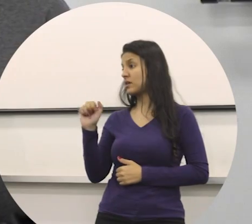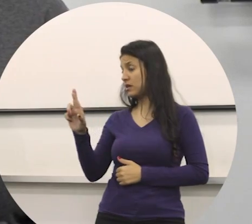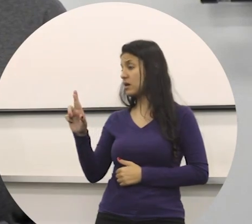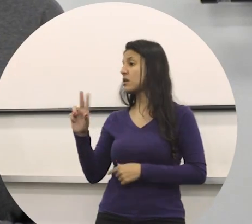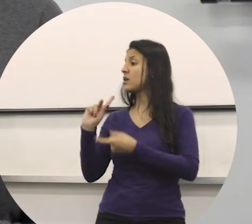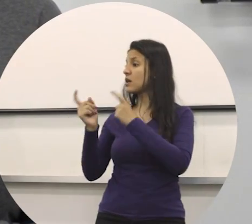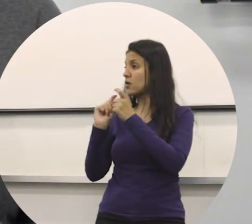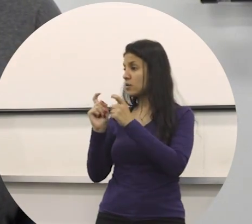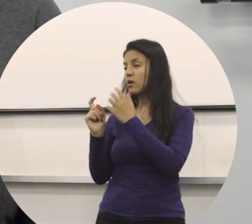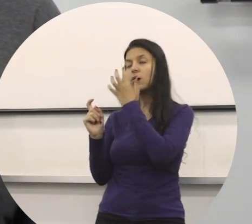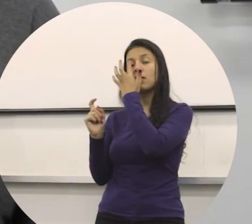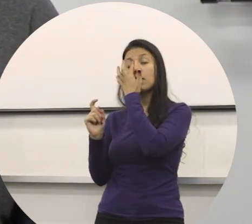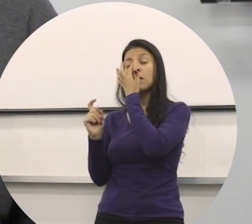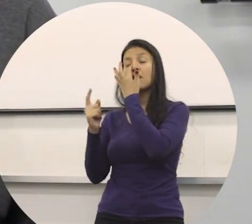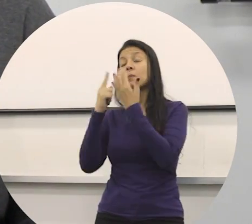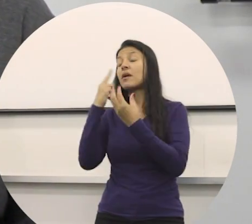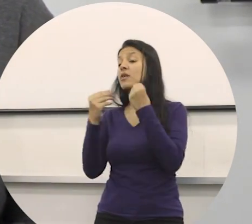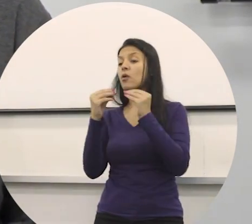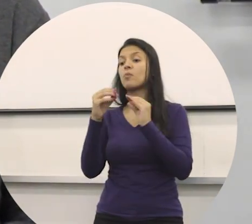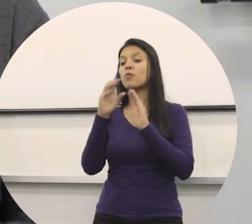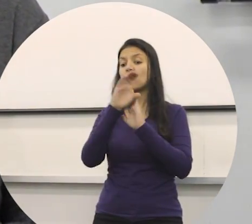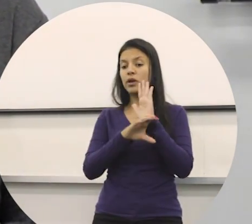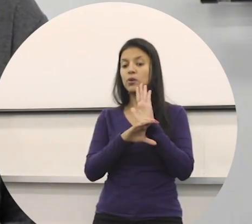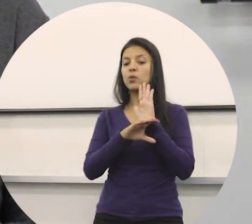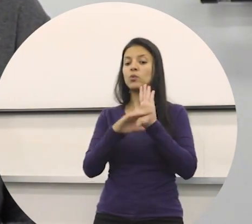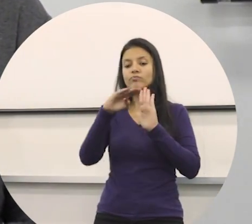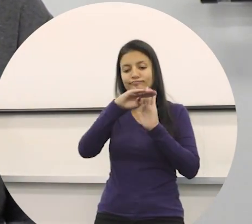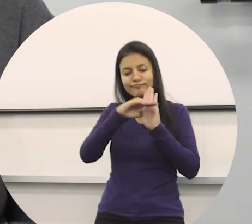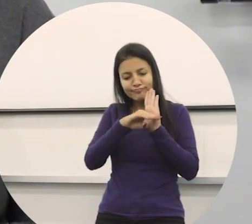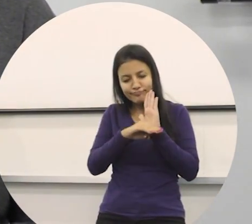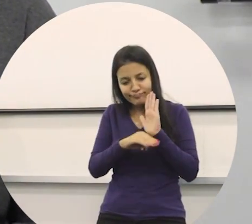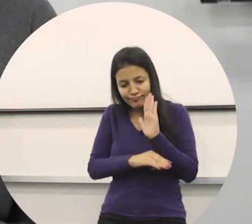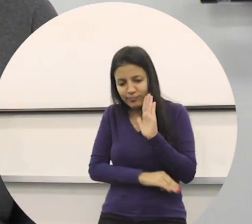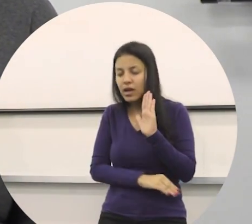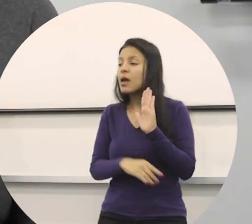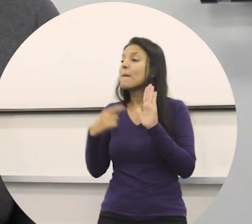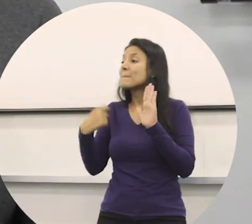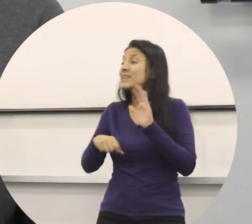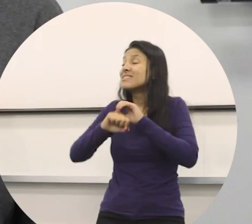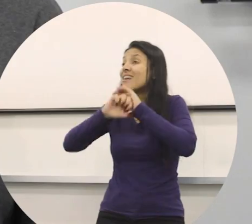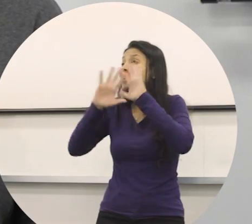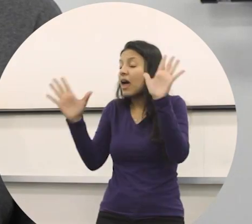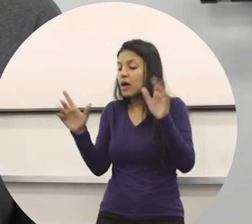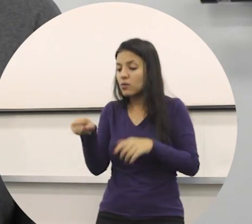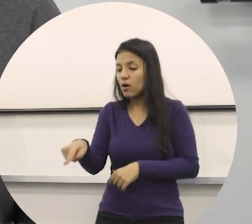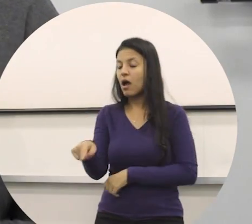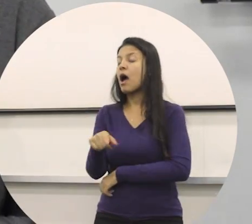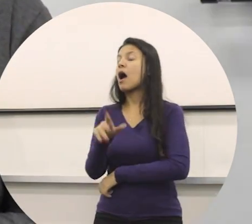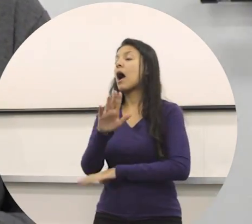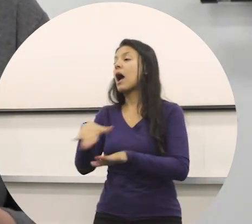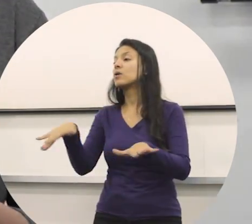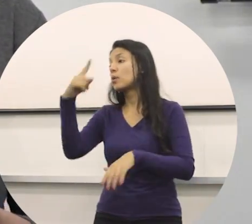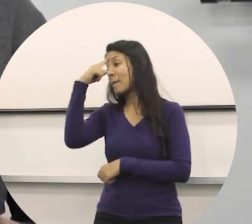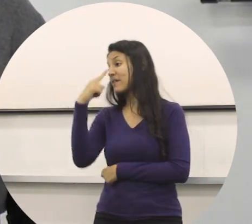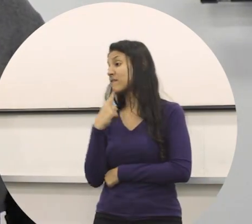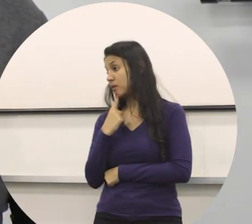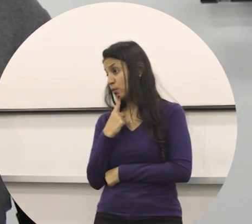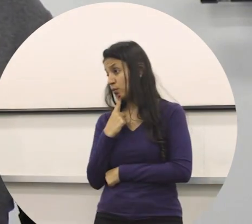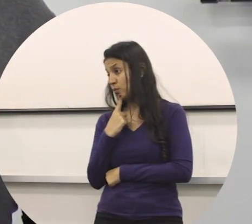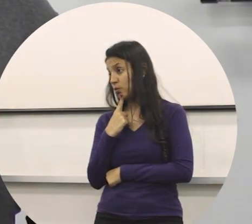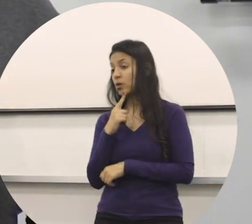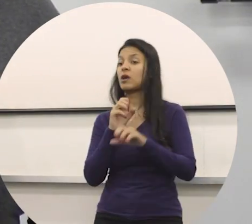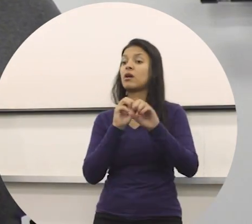estruturar como vai ser esse currículo, e eu acho assim, a gente tem que deixar claro nesse currículo qual é o perfil do nosso aluno, qual é o perfil do